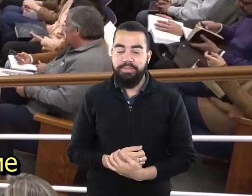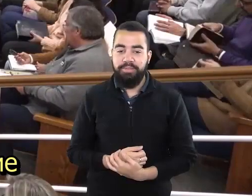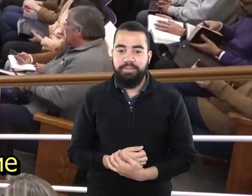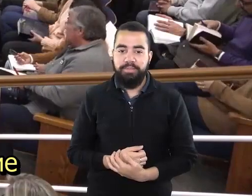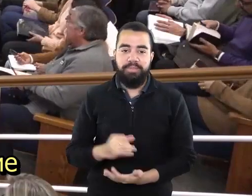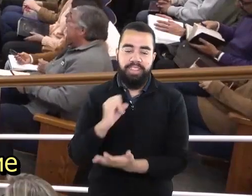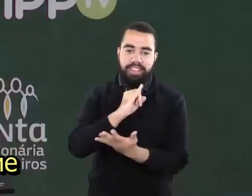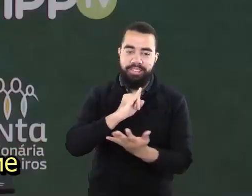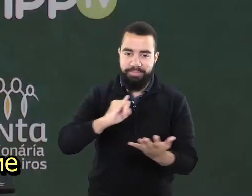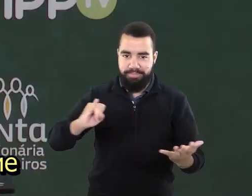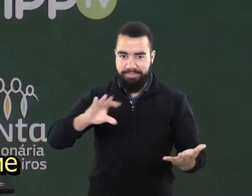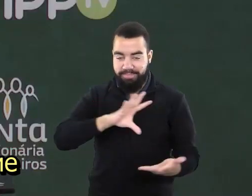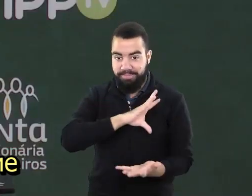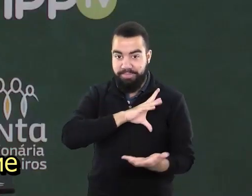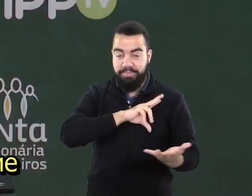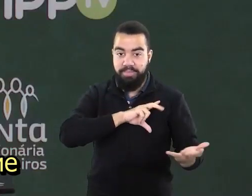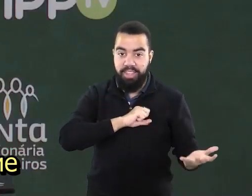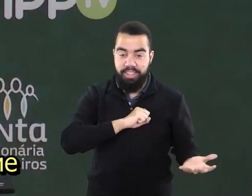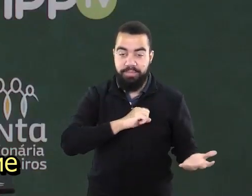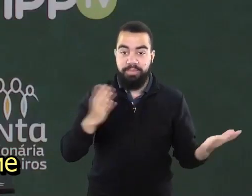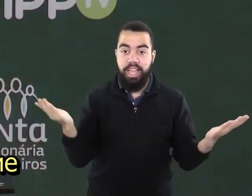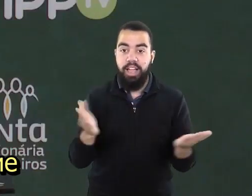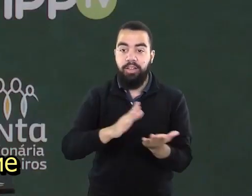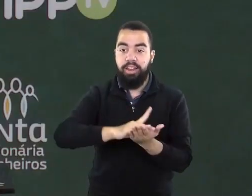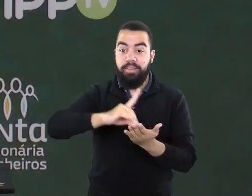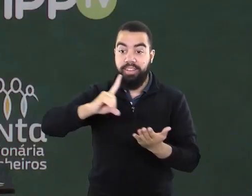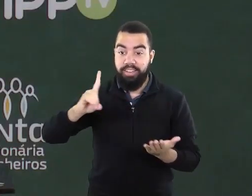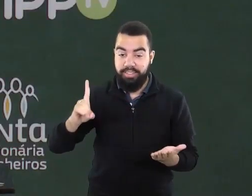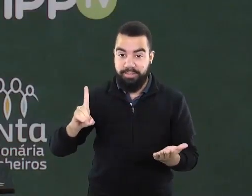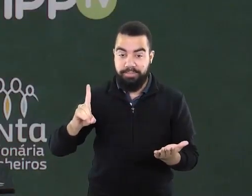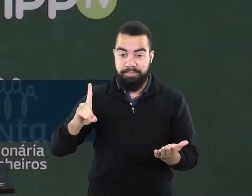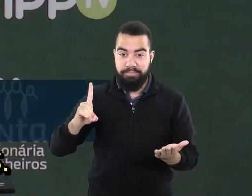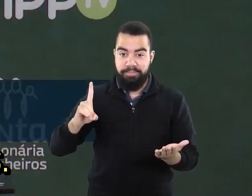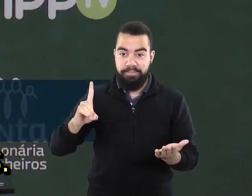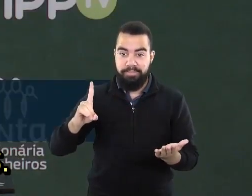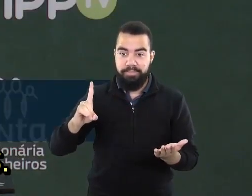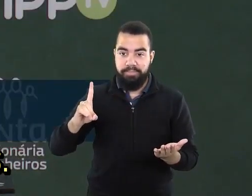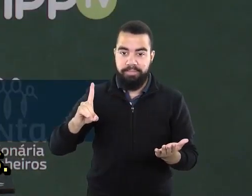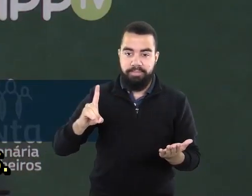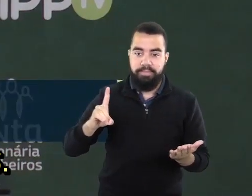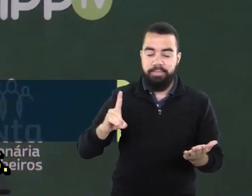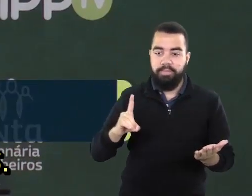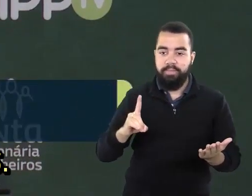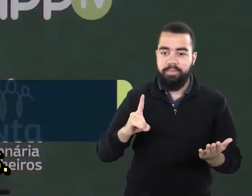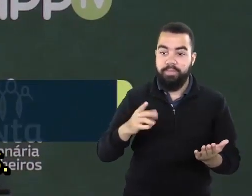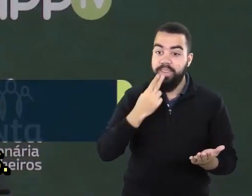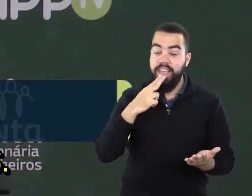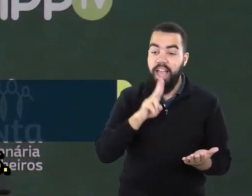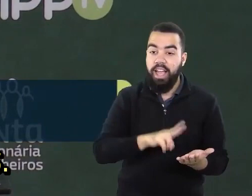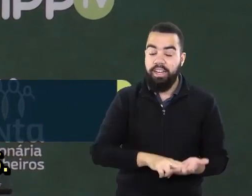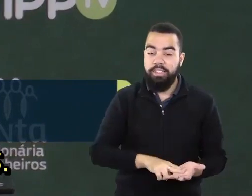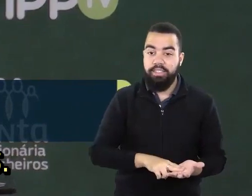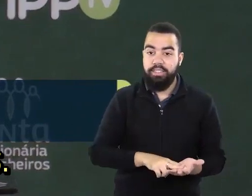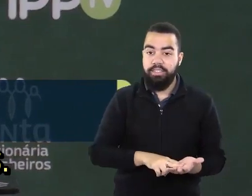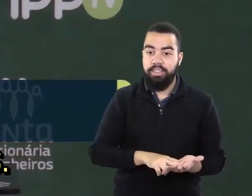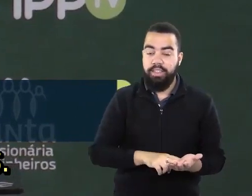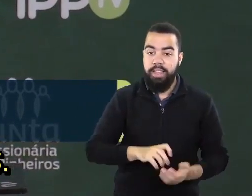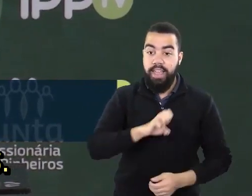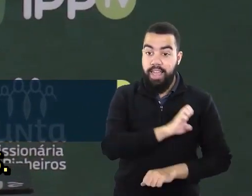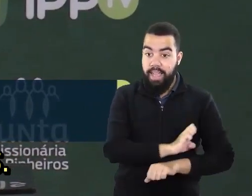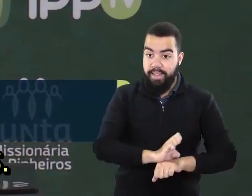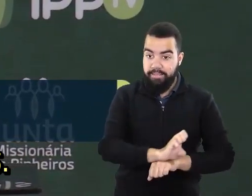Irmãos amados, nós vamos abrir a palavra de Deus na carta de Paulo aos